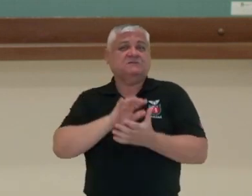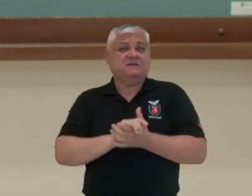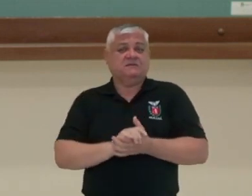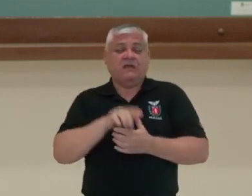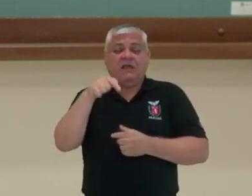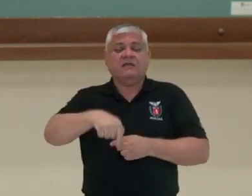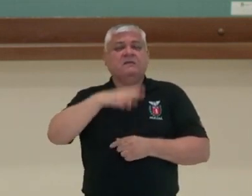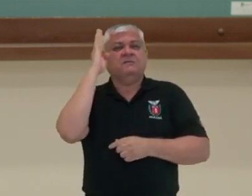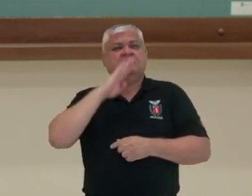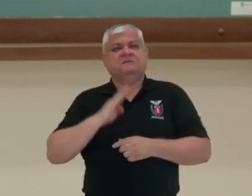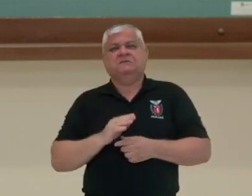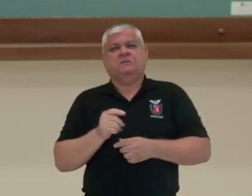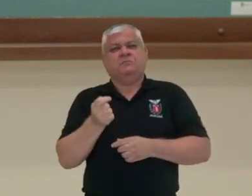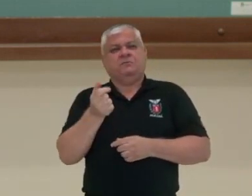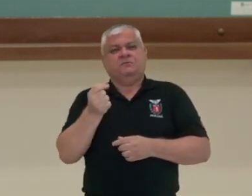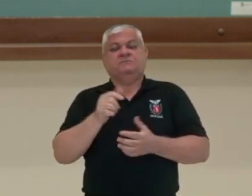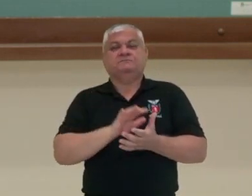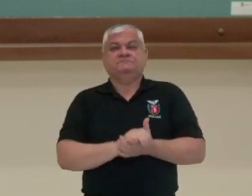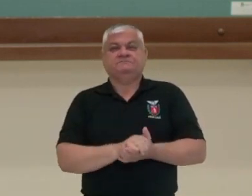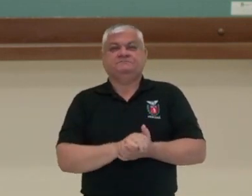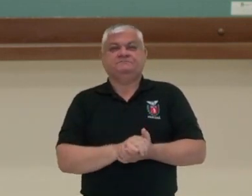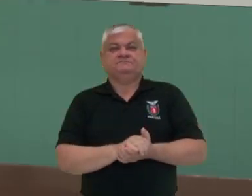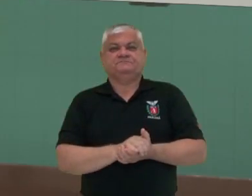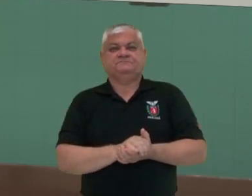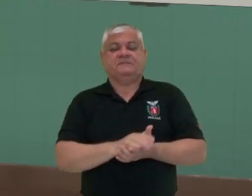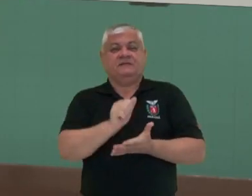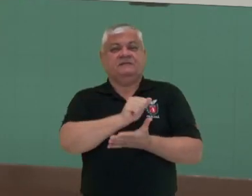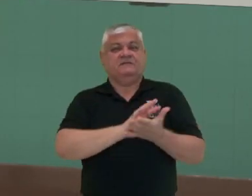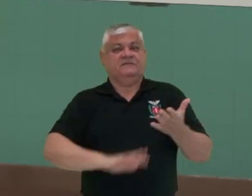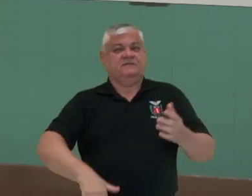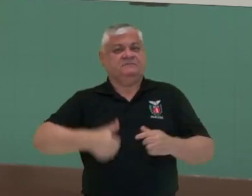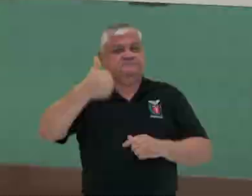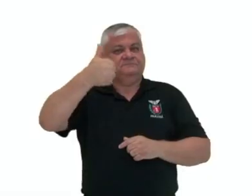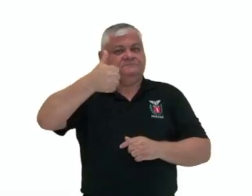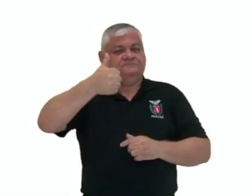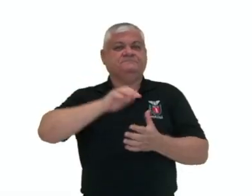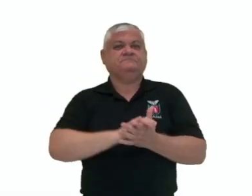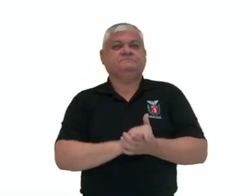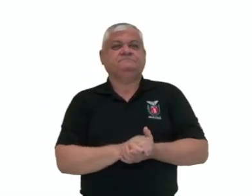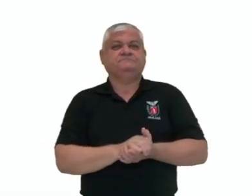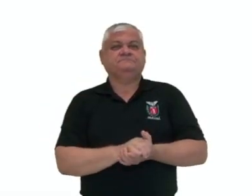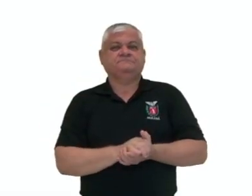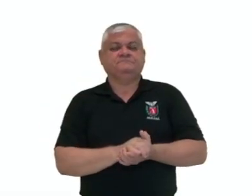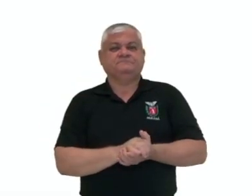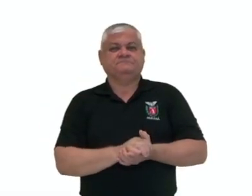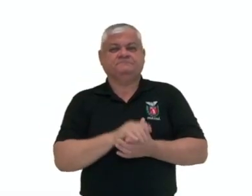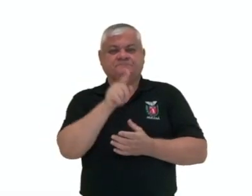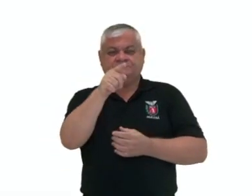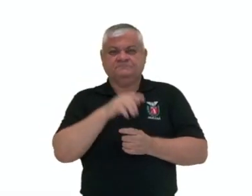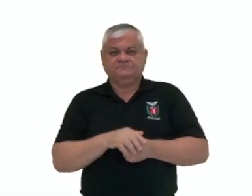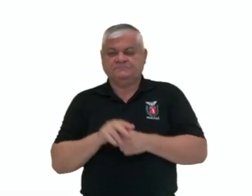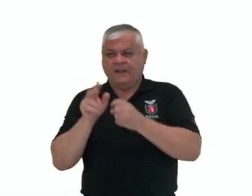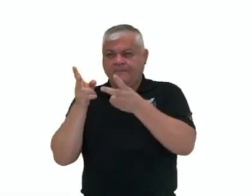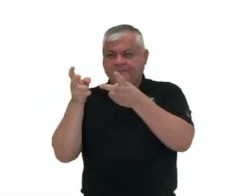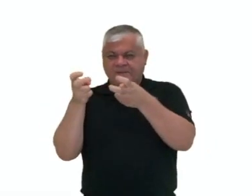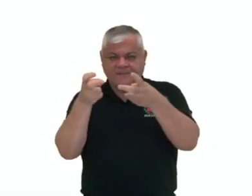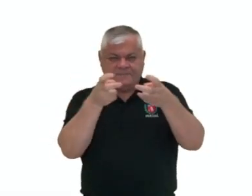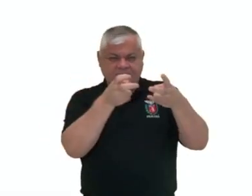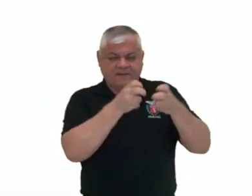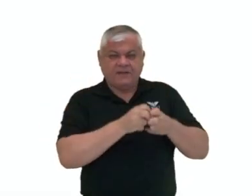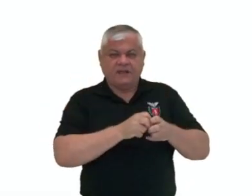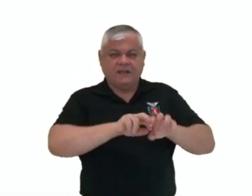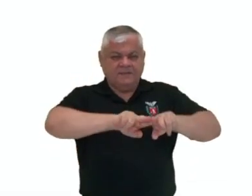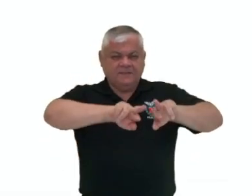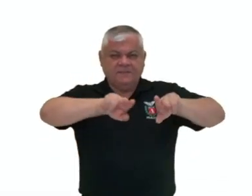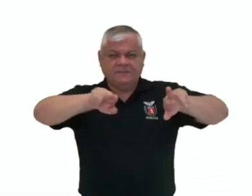no Brasil, ok? Primeira atividade nossa, então. Você identifica diferentes lutas